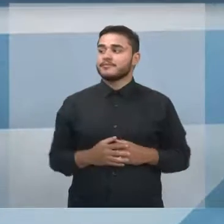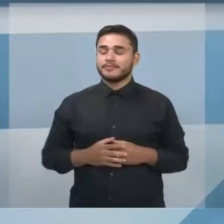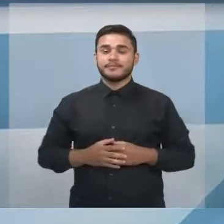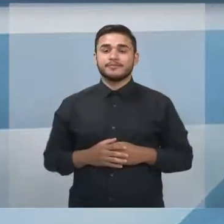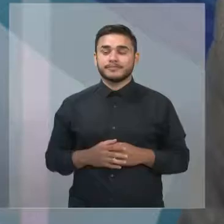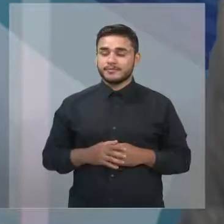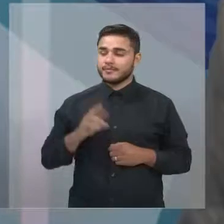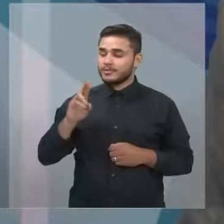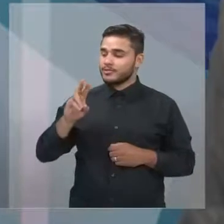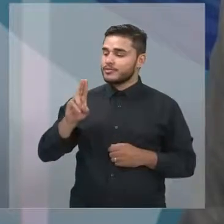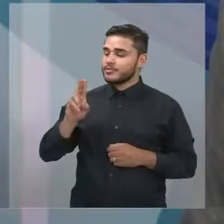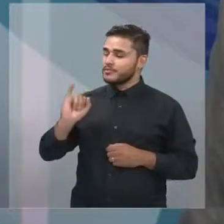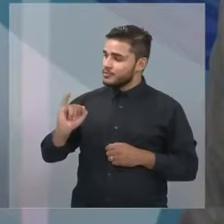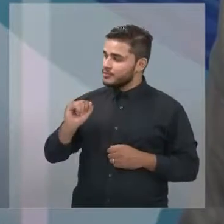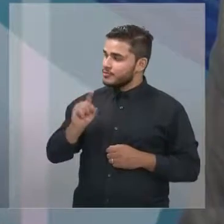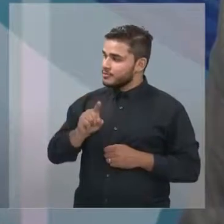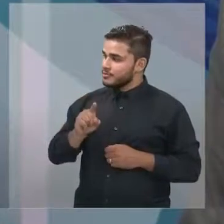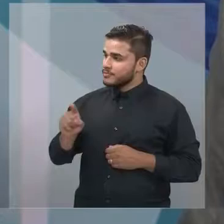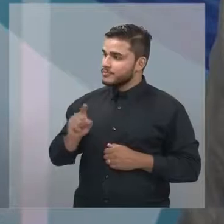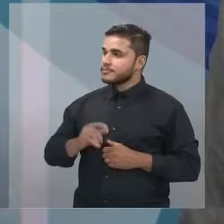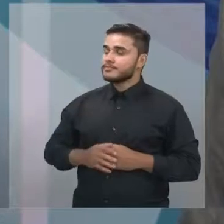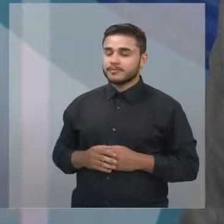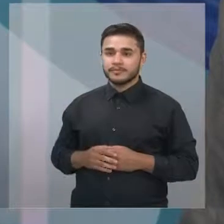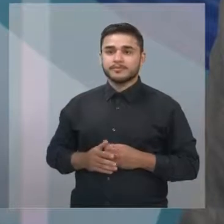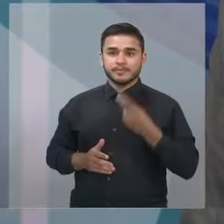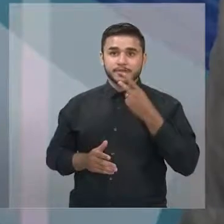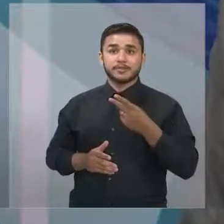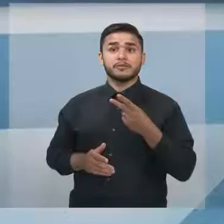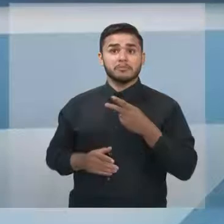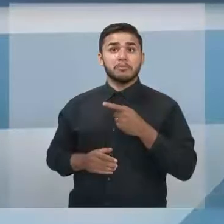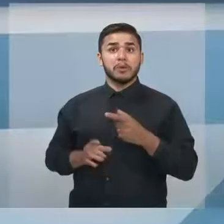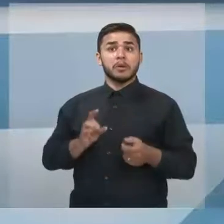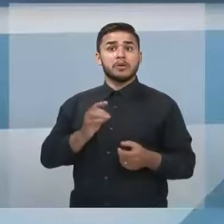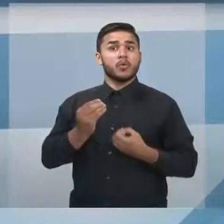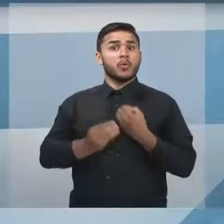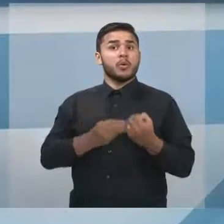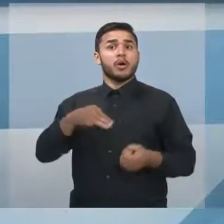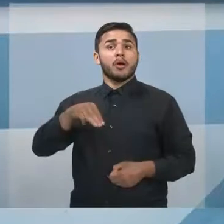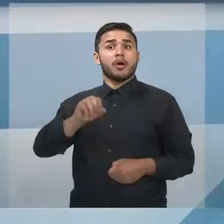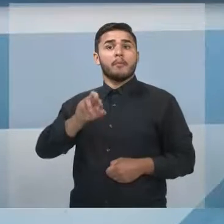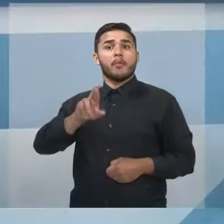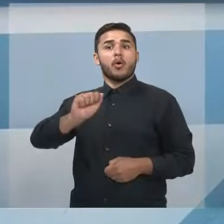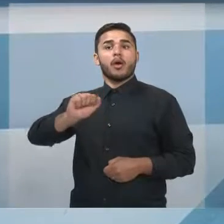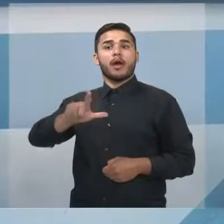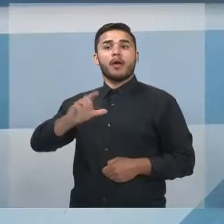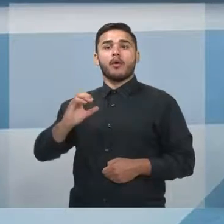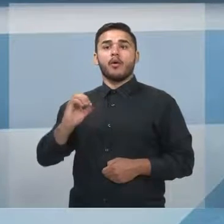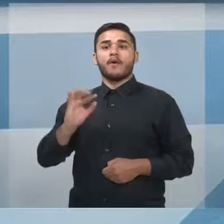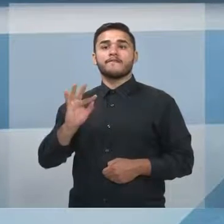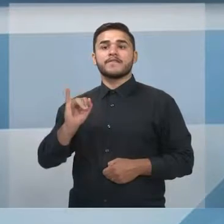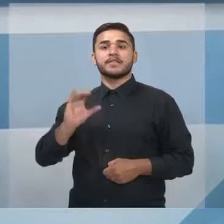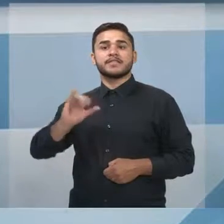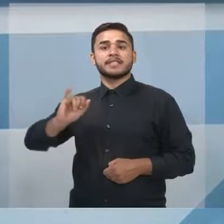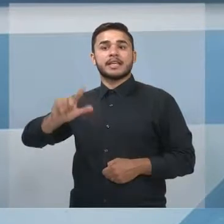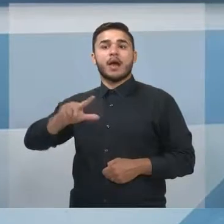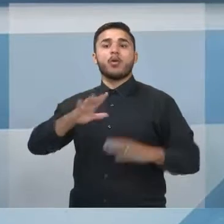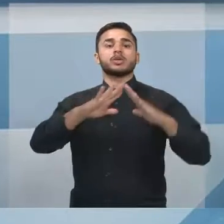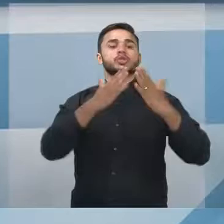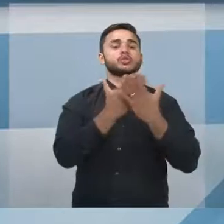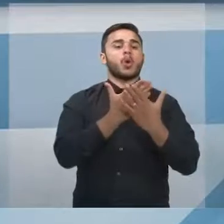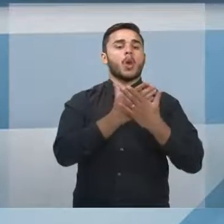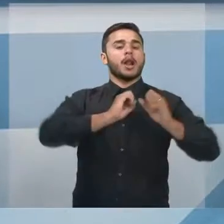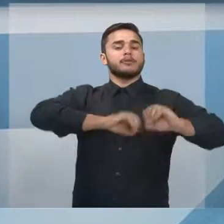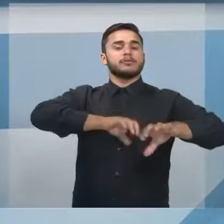Bolsonaro, essa colocação que o professor Rui traz aqui sobre o medo que ele tem da moral oficial, nós estamos vivendo isso de uma forma